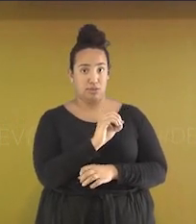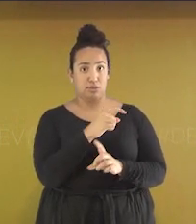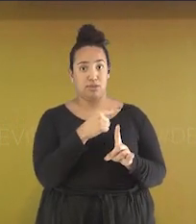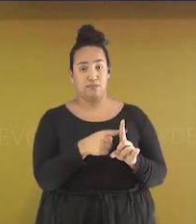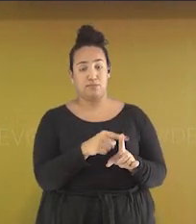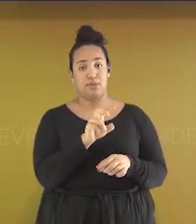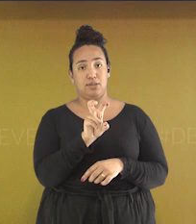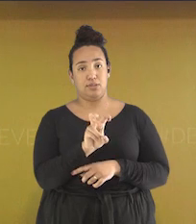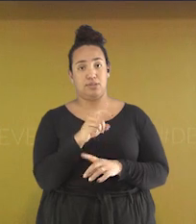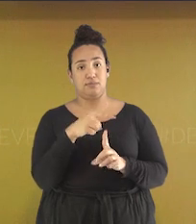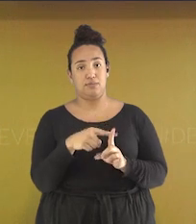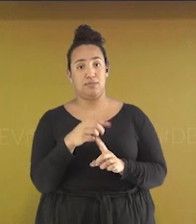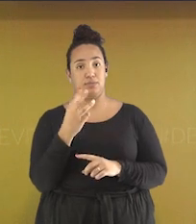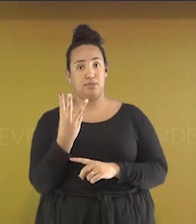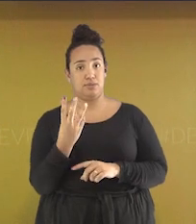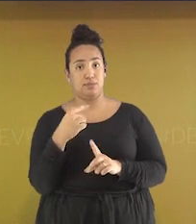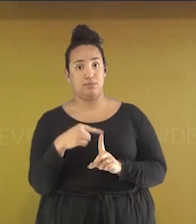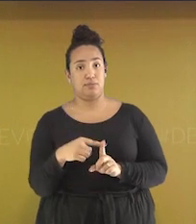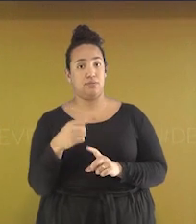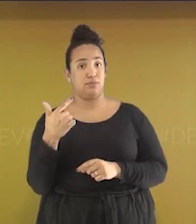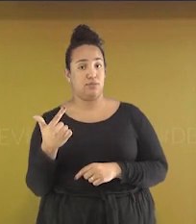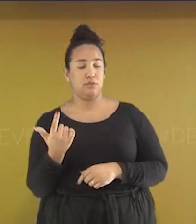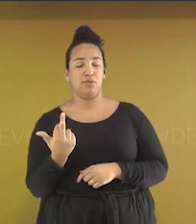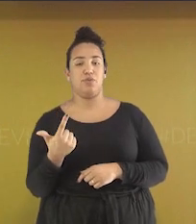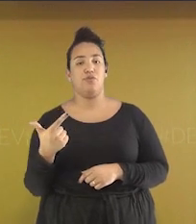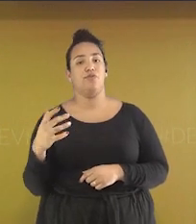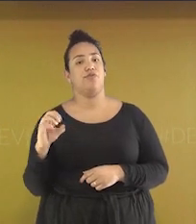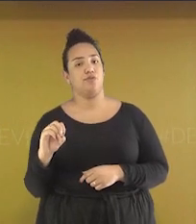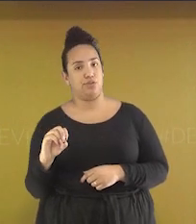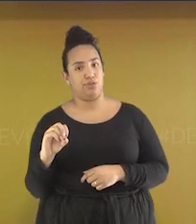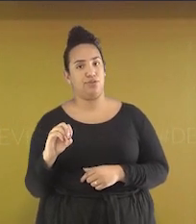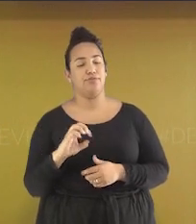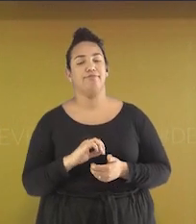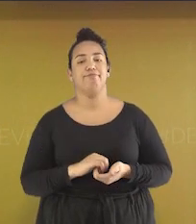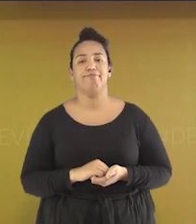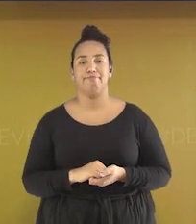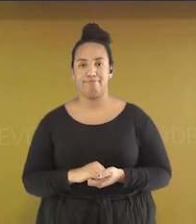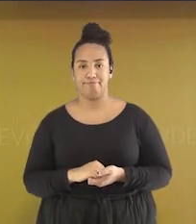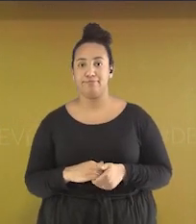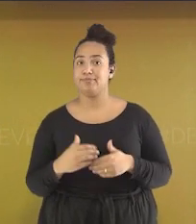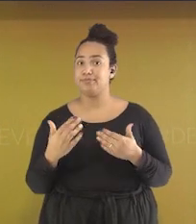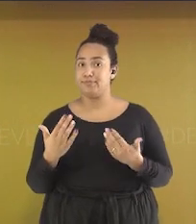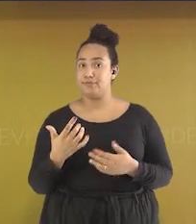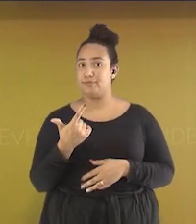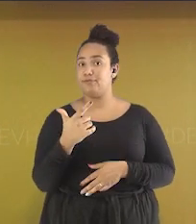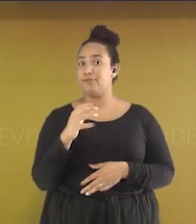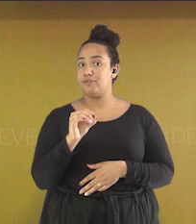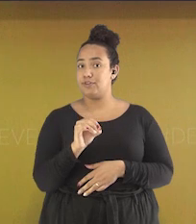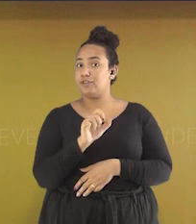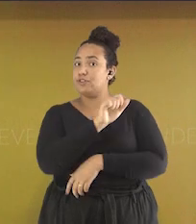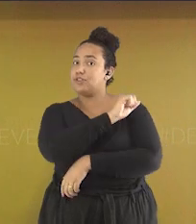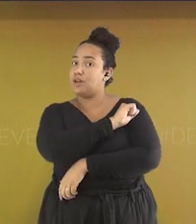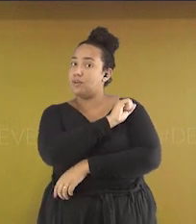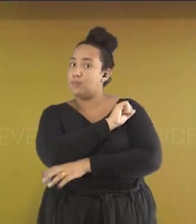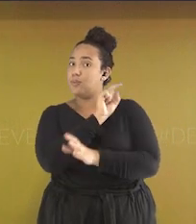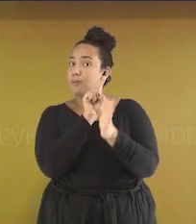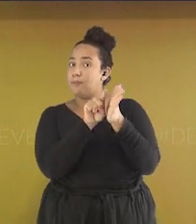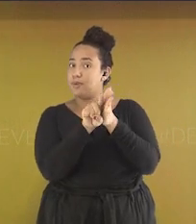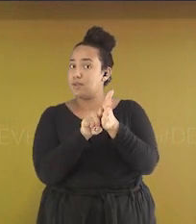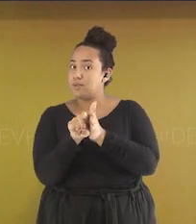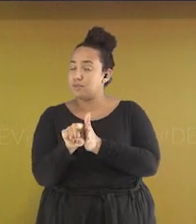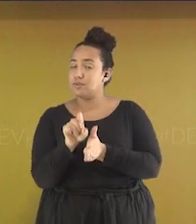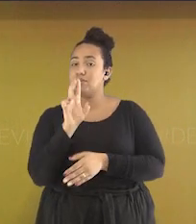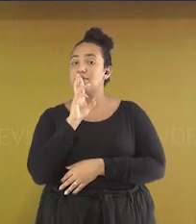que 10 mais 5 mais 3 mais 2 é igual a 20. Logo, 20 alunos responderam a